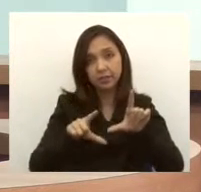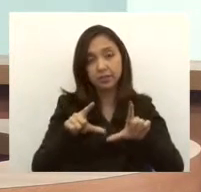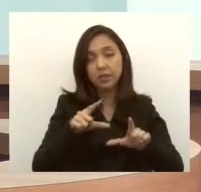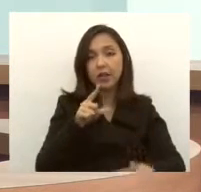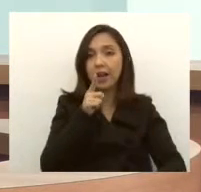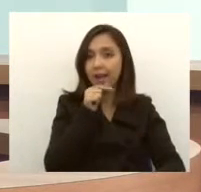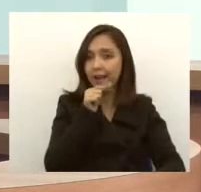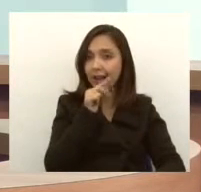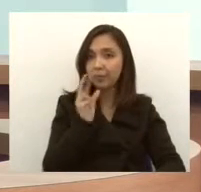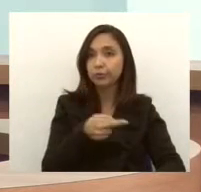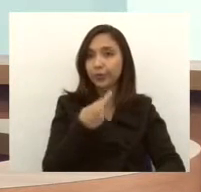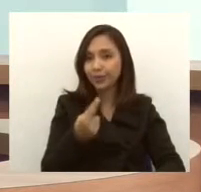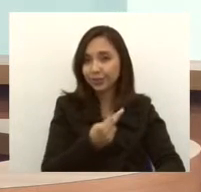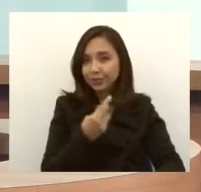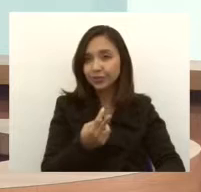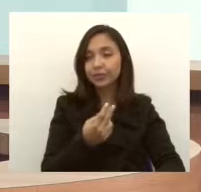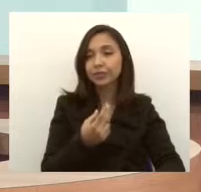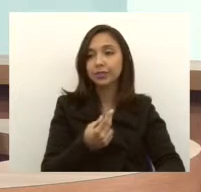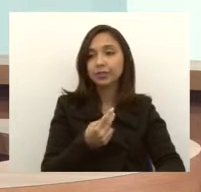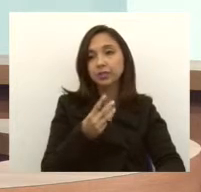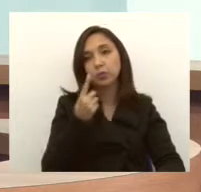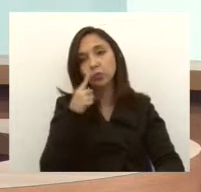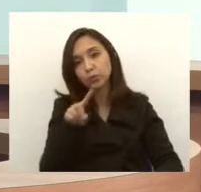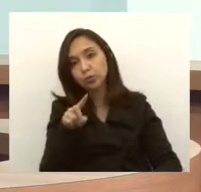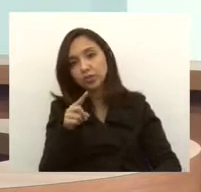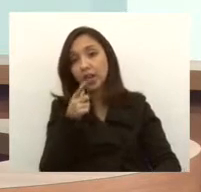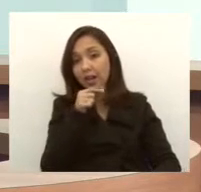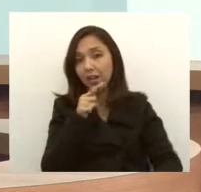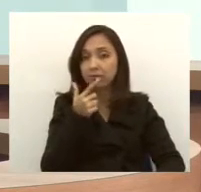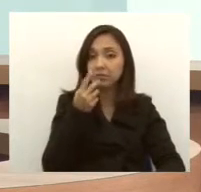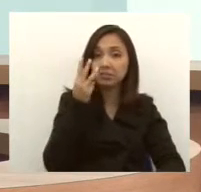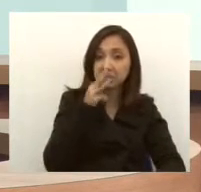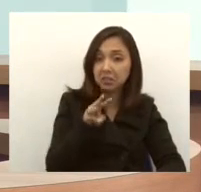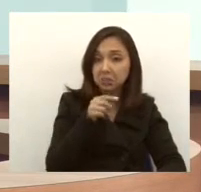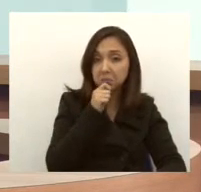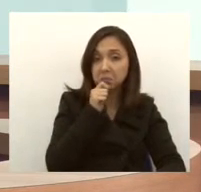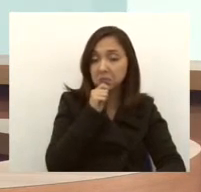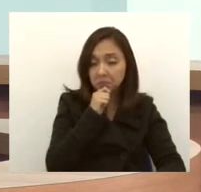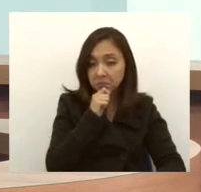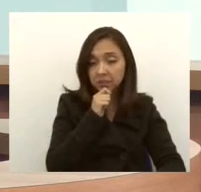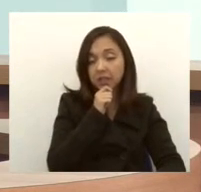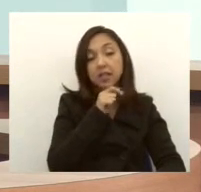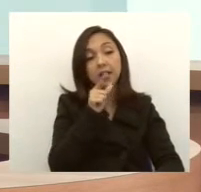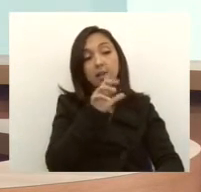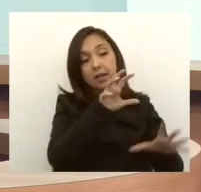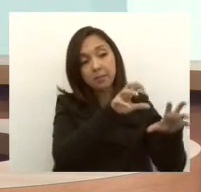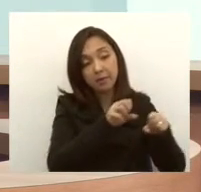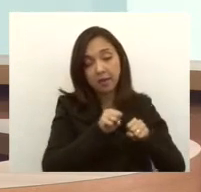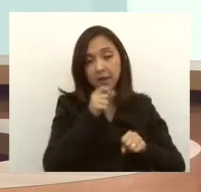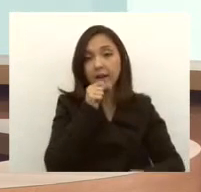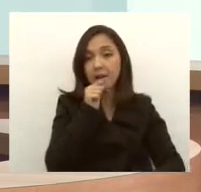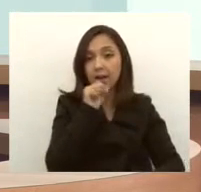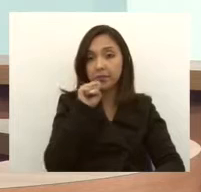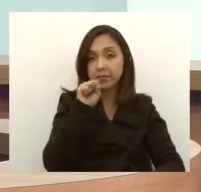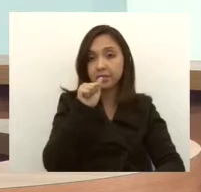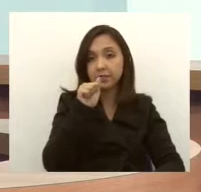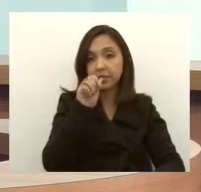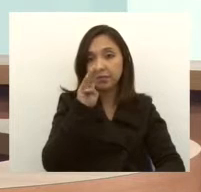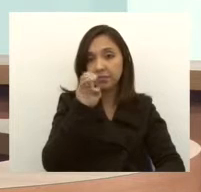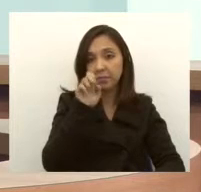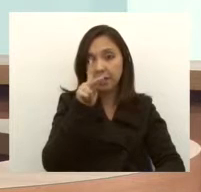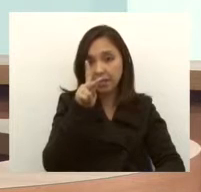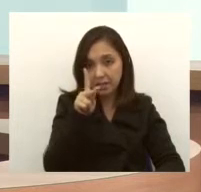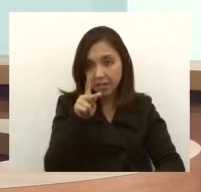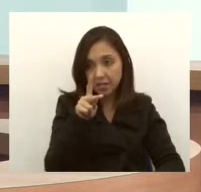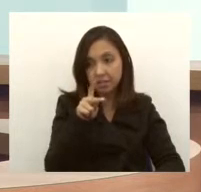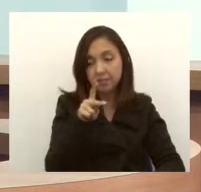de água de 3 dias, um com água, 3 dias sem água, ele pega a água da Sabesp a um preço